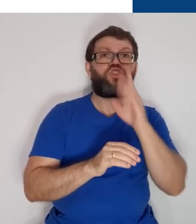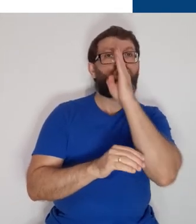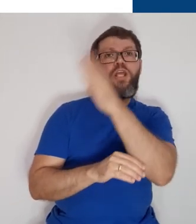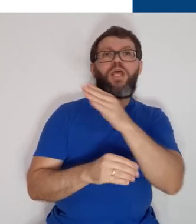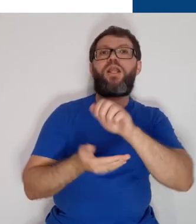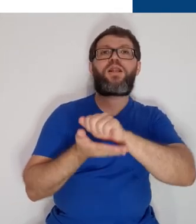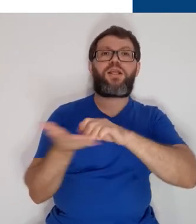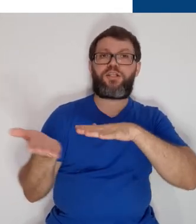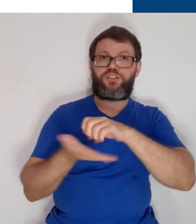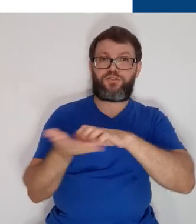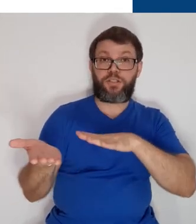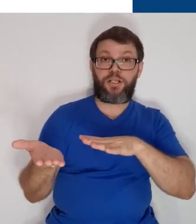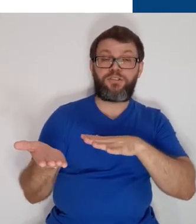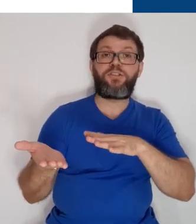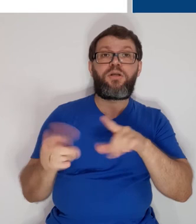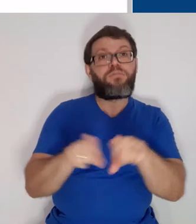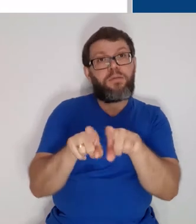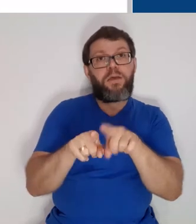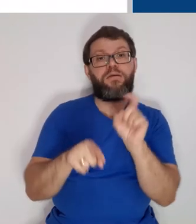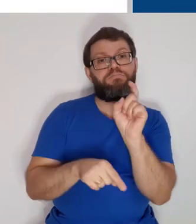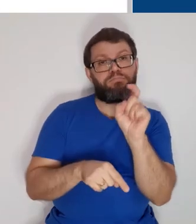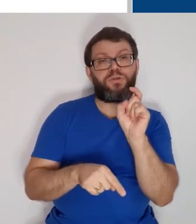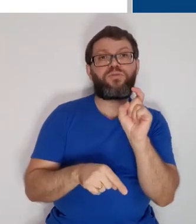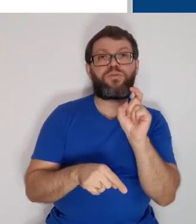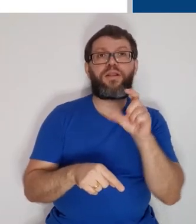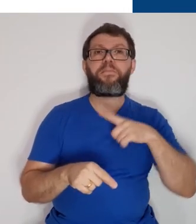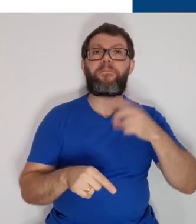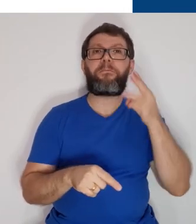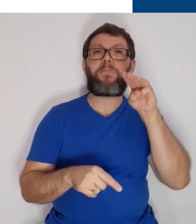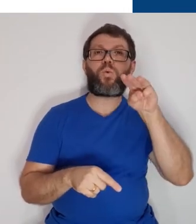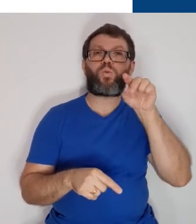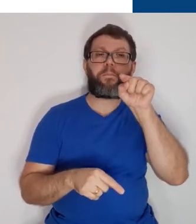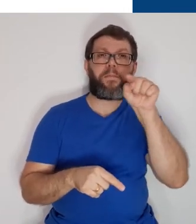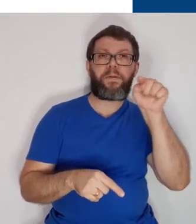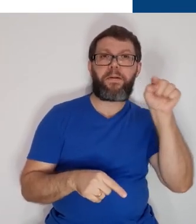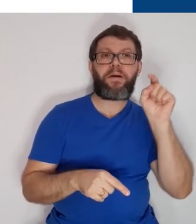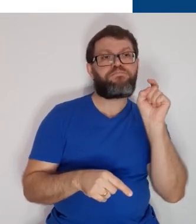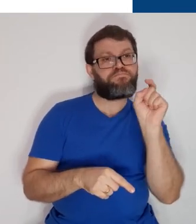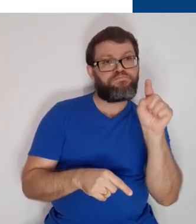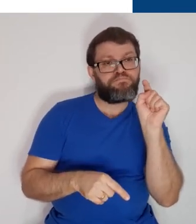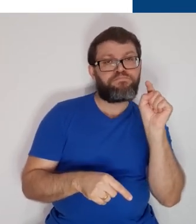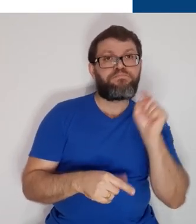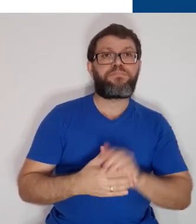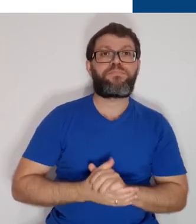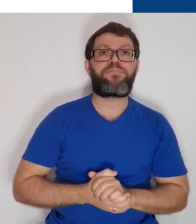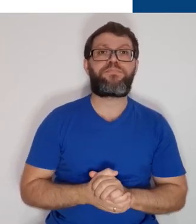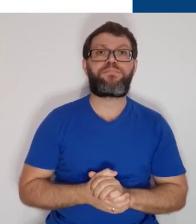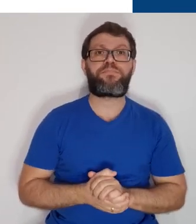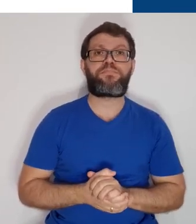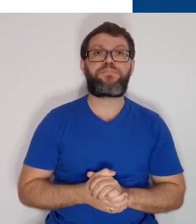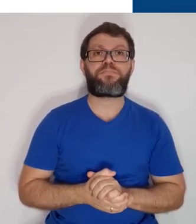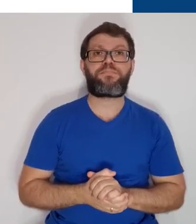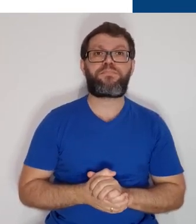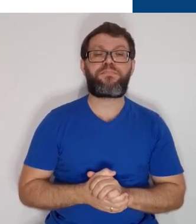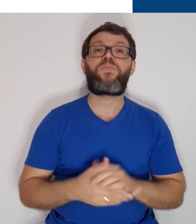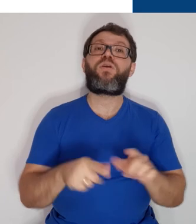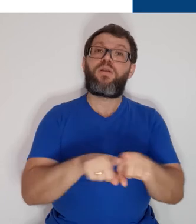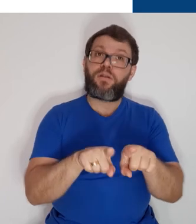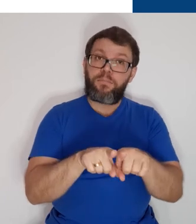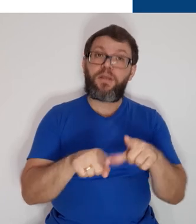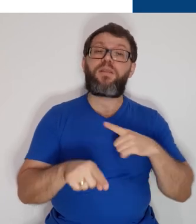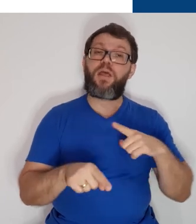pergunta a partir da água de atividades também clicando no botão de com três pontos que está ao lado do título da